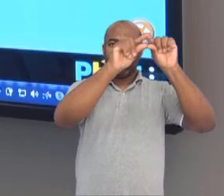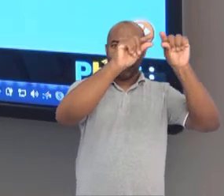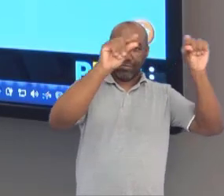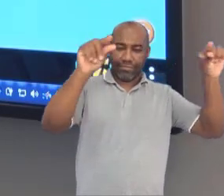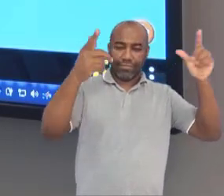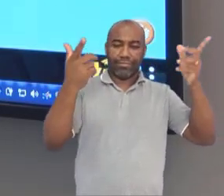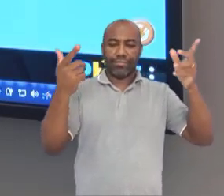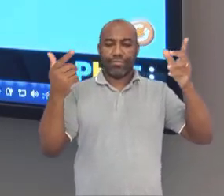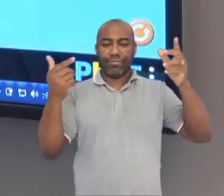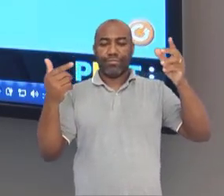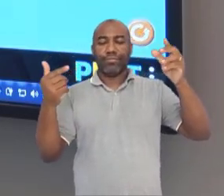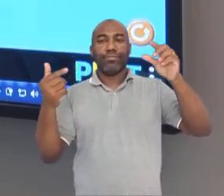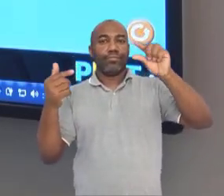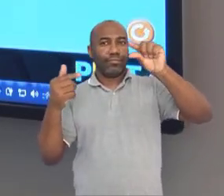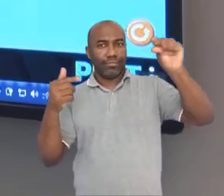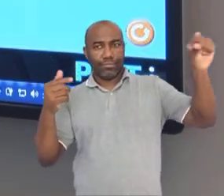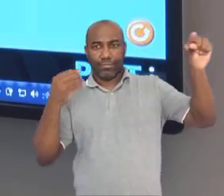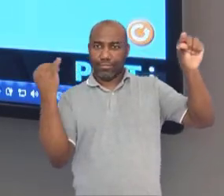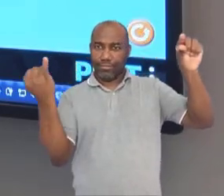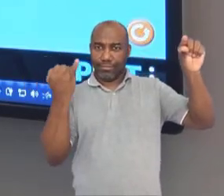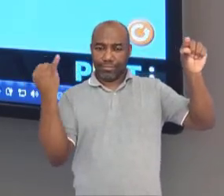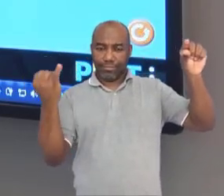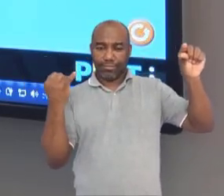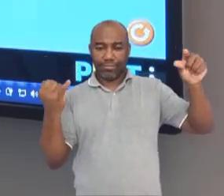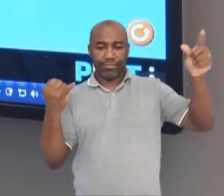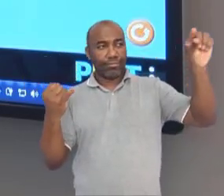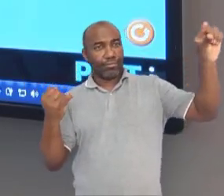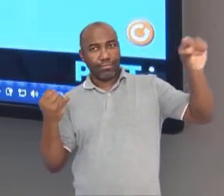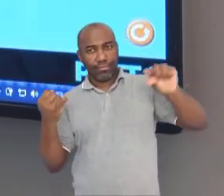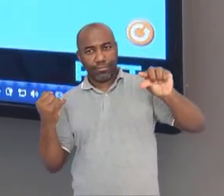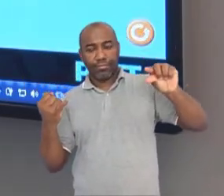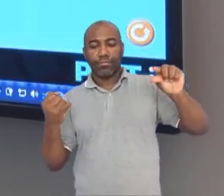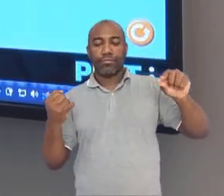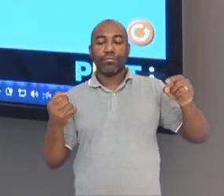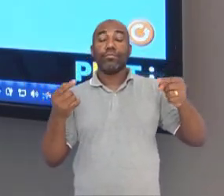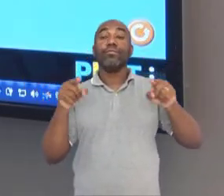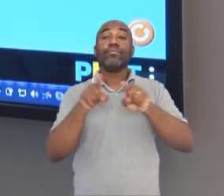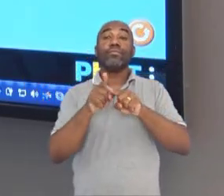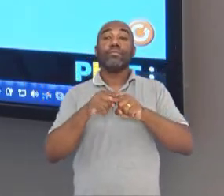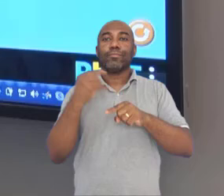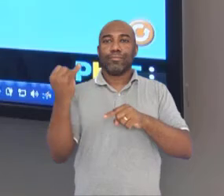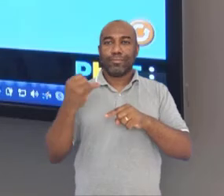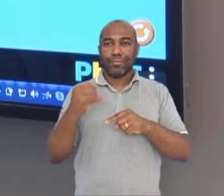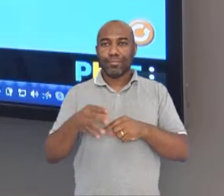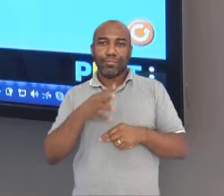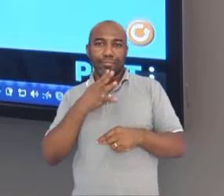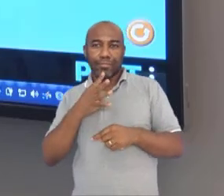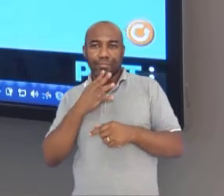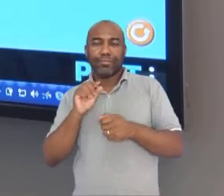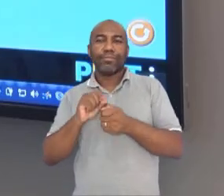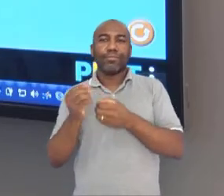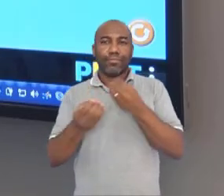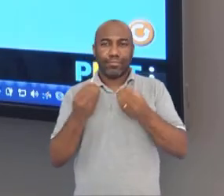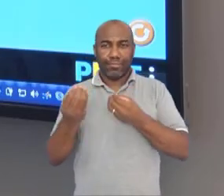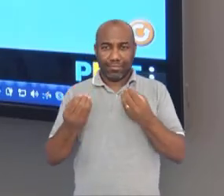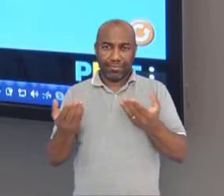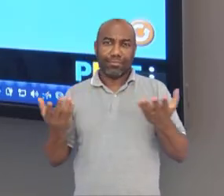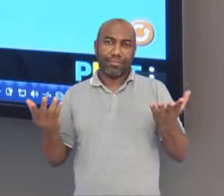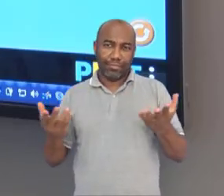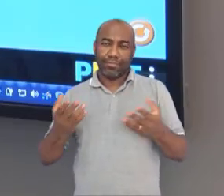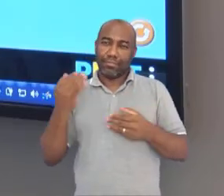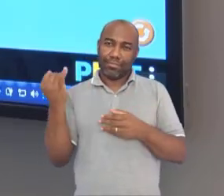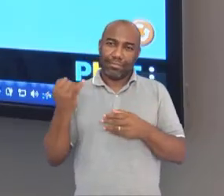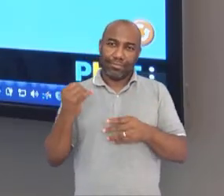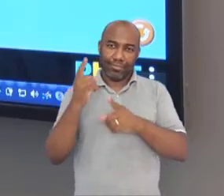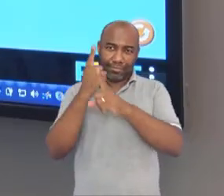fio, a espessura do fio, e do que esse fio é produzido, se é de cobre, se é de ouro, se é de